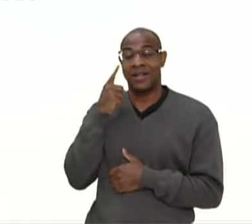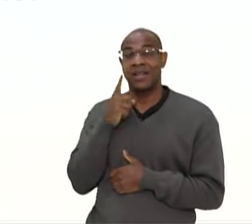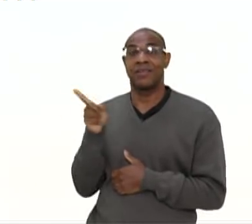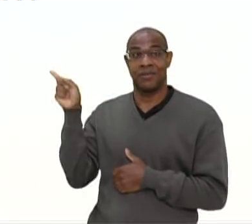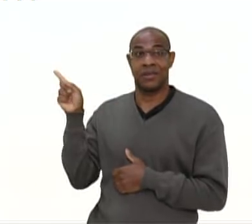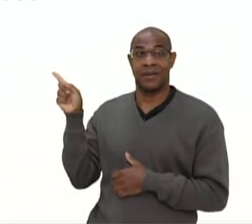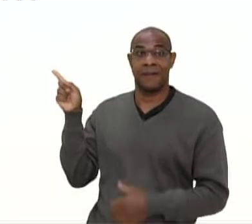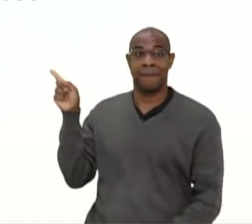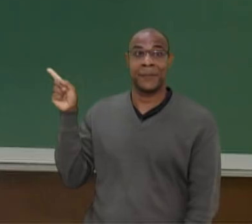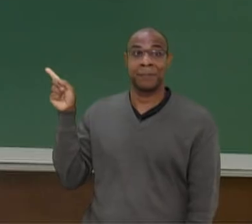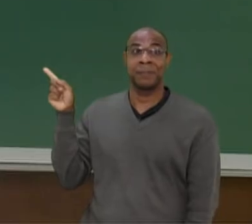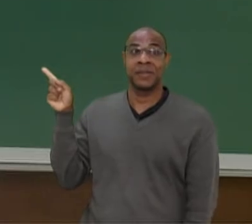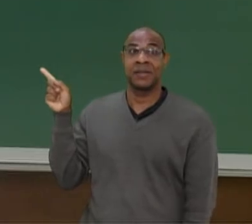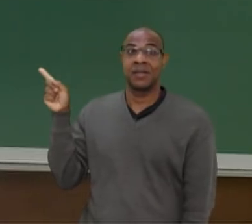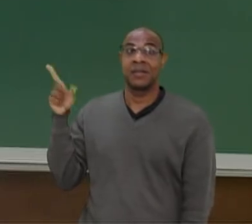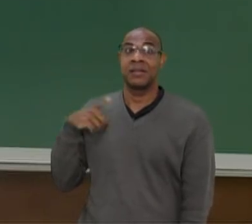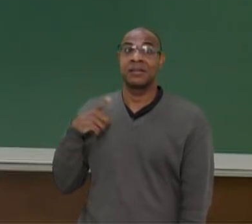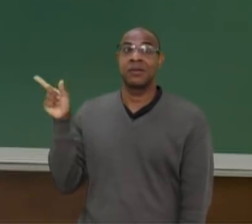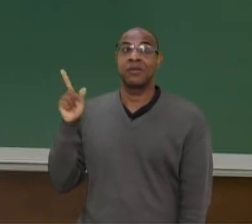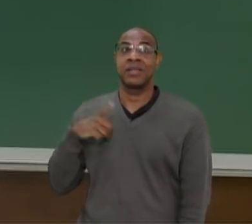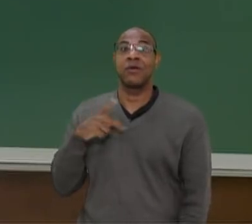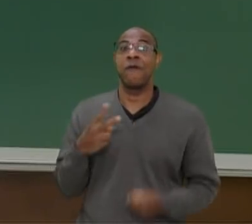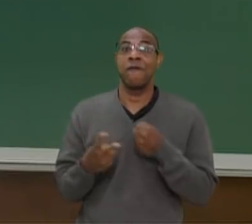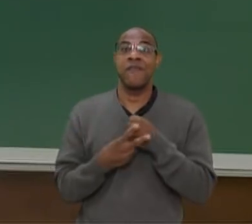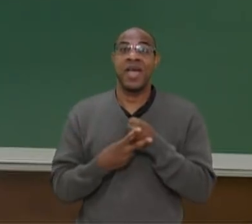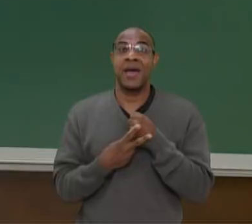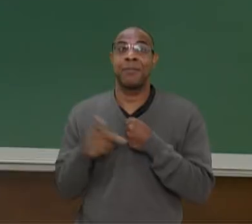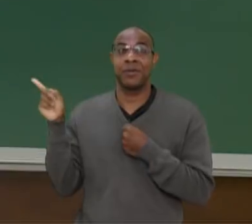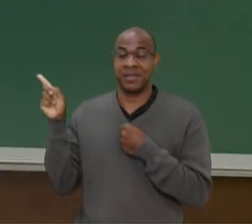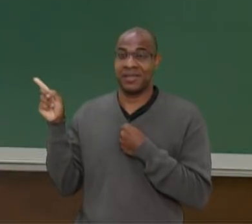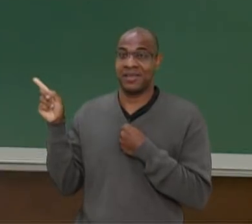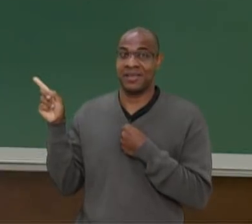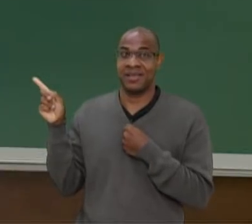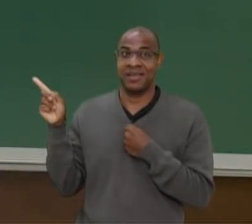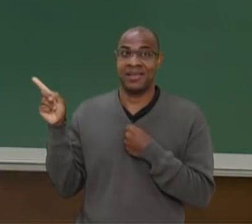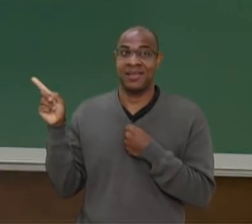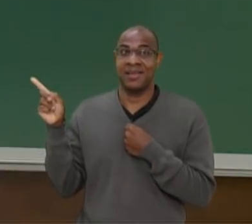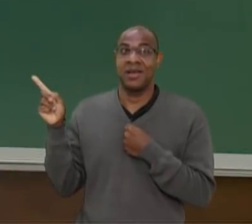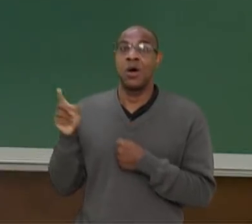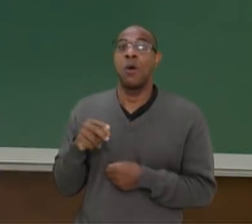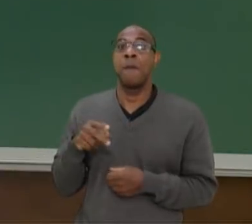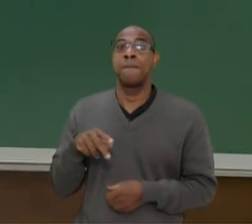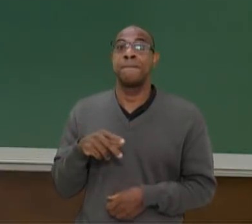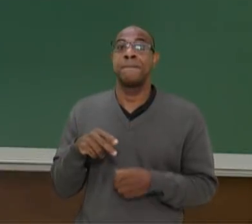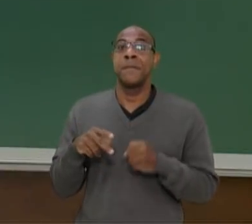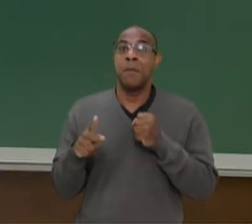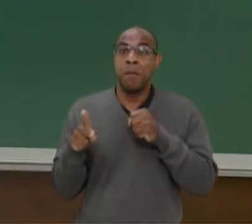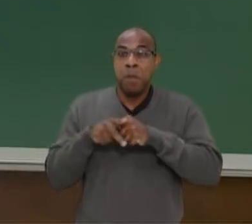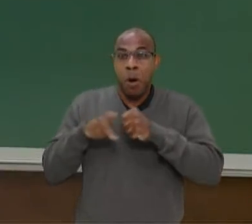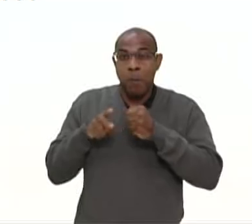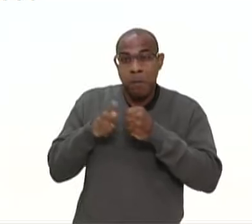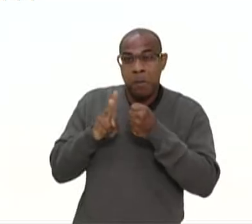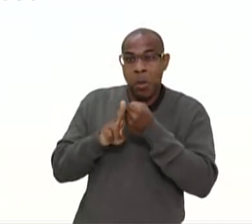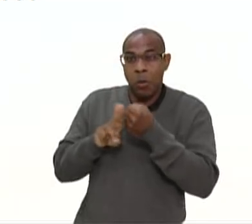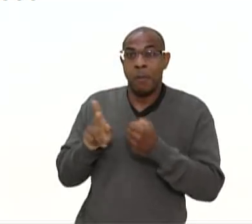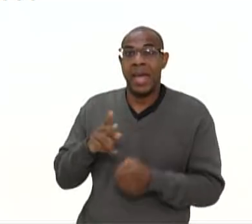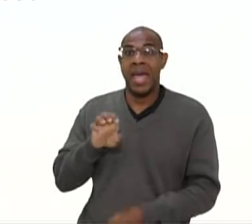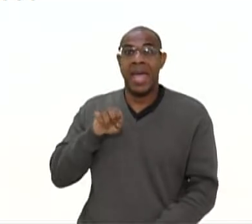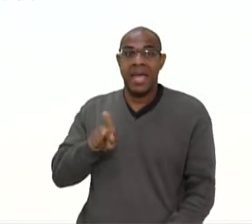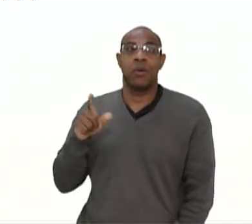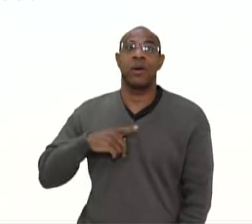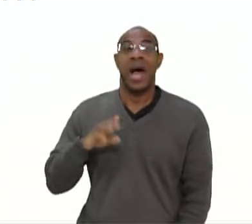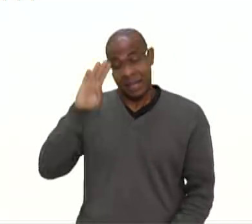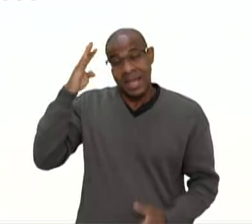que nós estamos num verbo aqui o pronome é eu. Acredito que as redes sociais